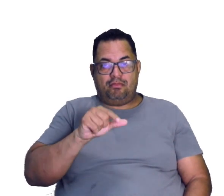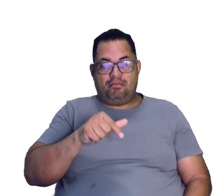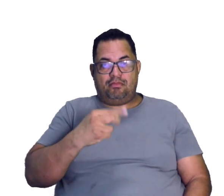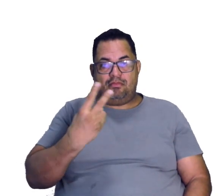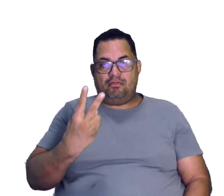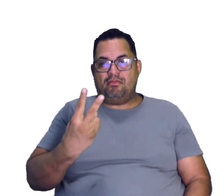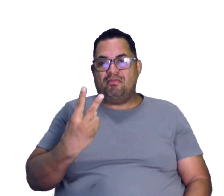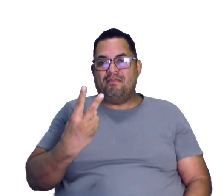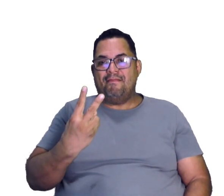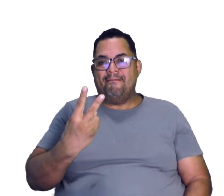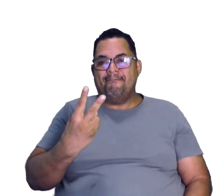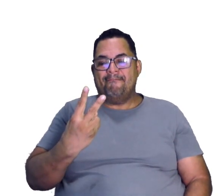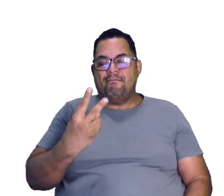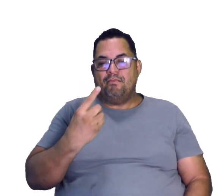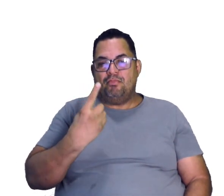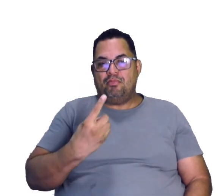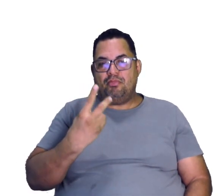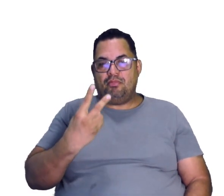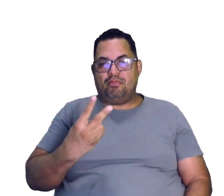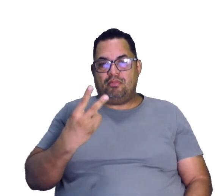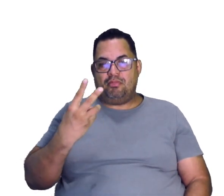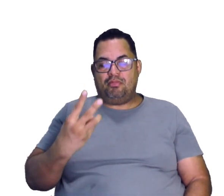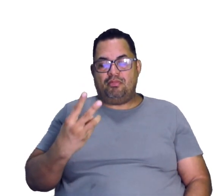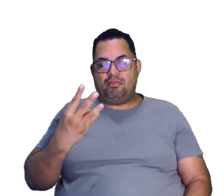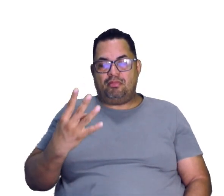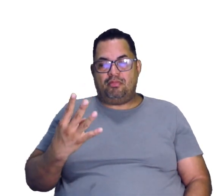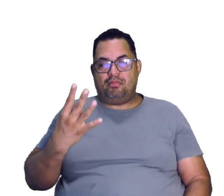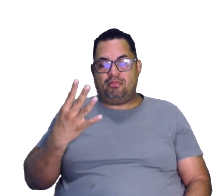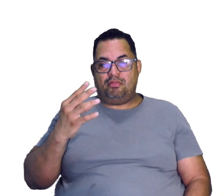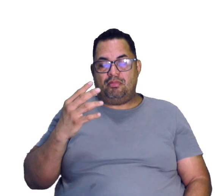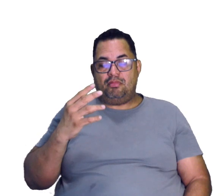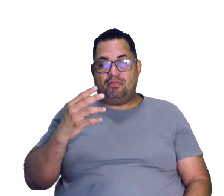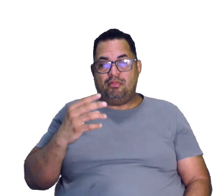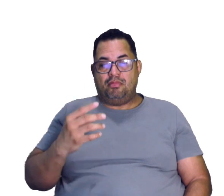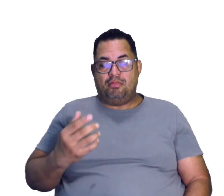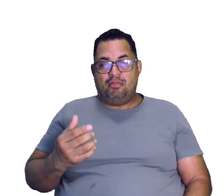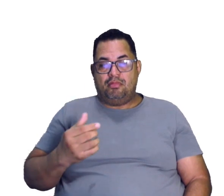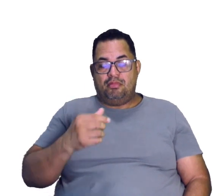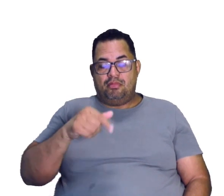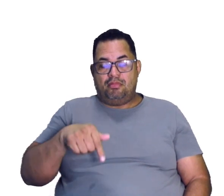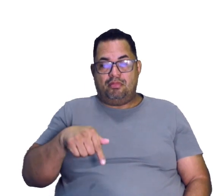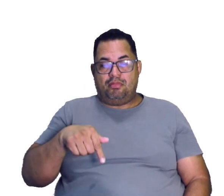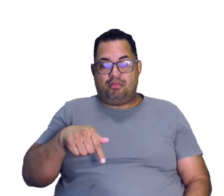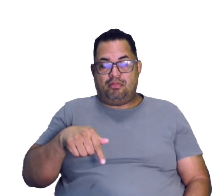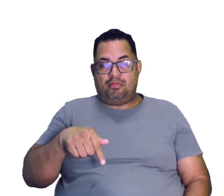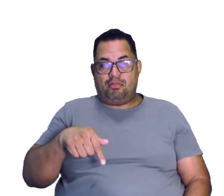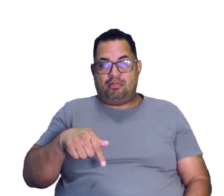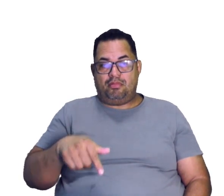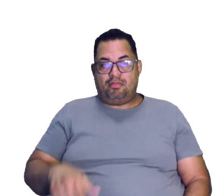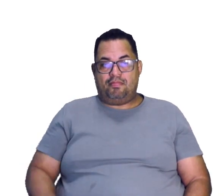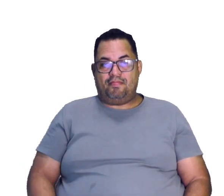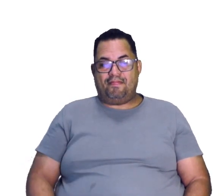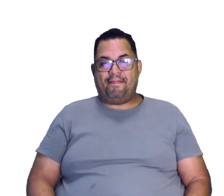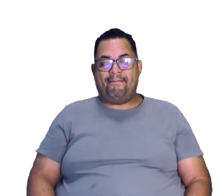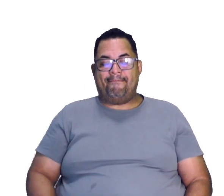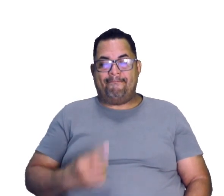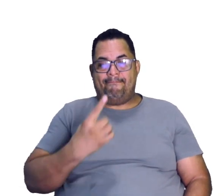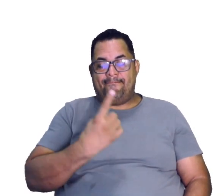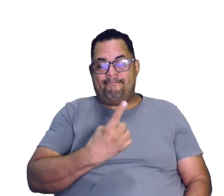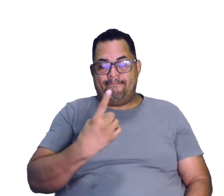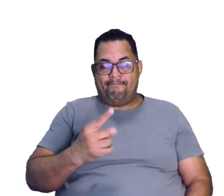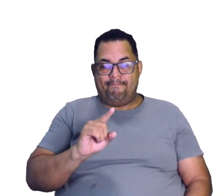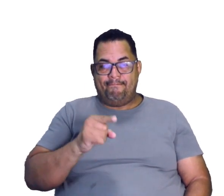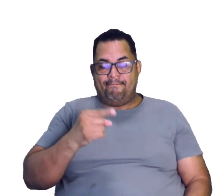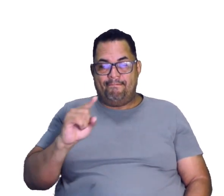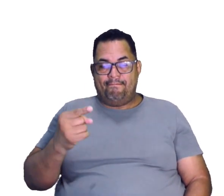Então, ele está aqui, né? Vai vir 1, 2, 3, 4, 5, 6, 7. Então, ele aqui, ó, cada casa